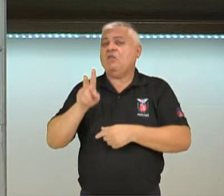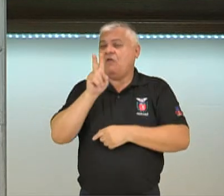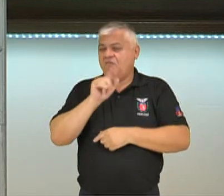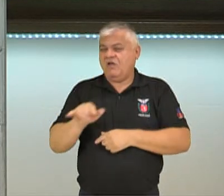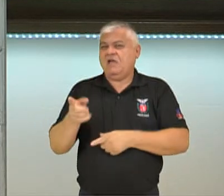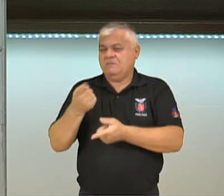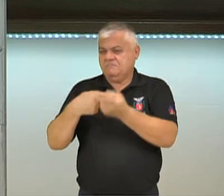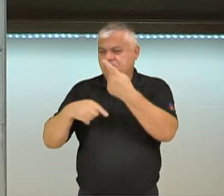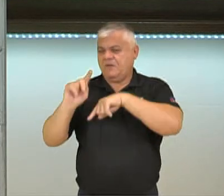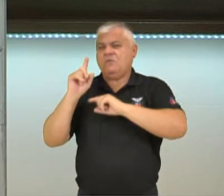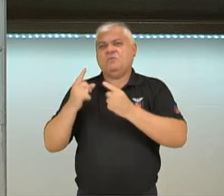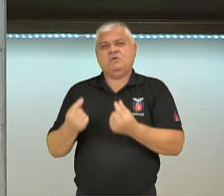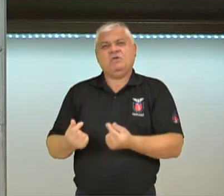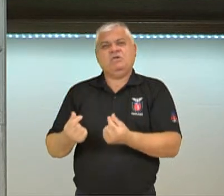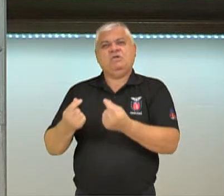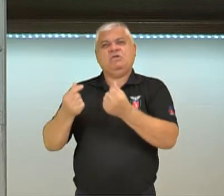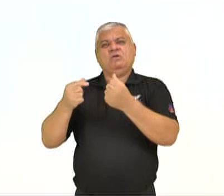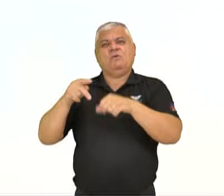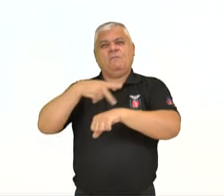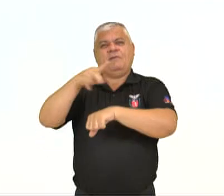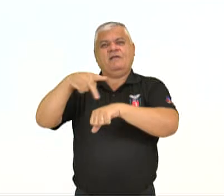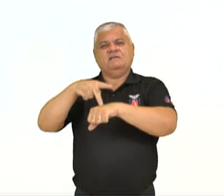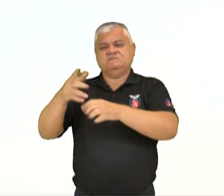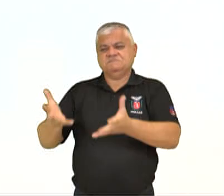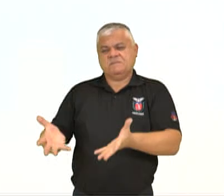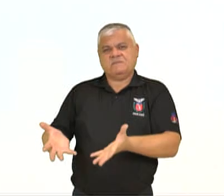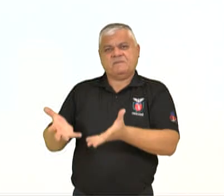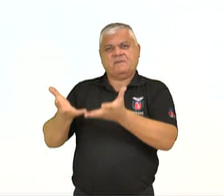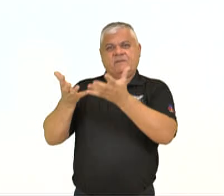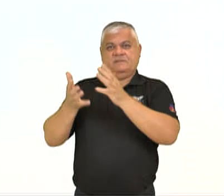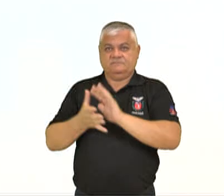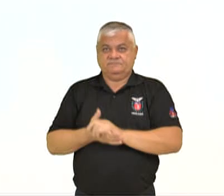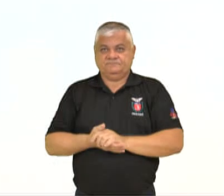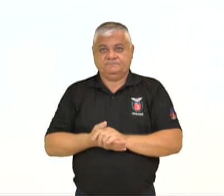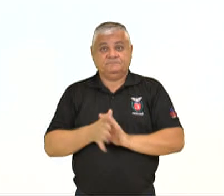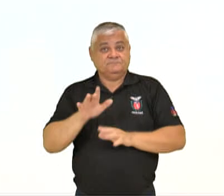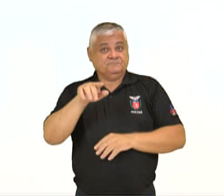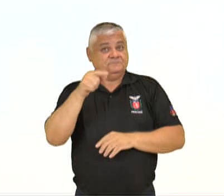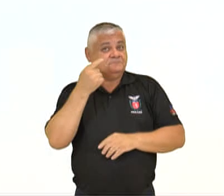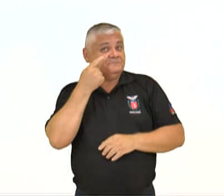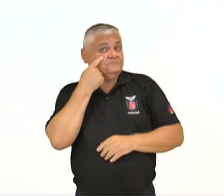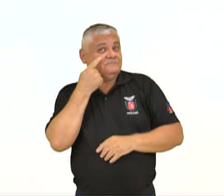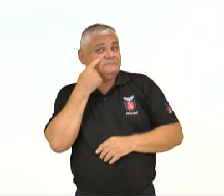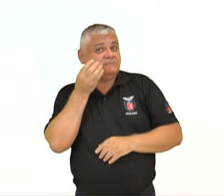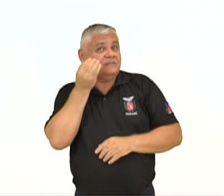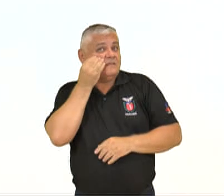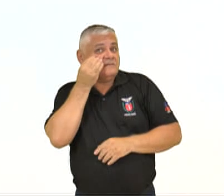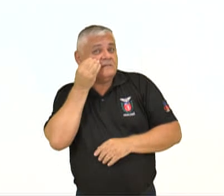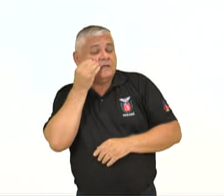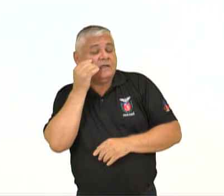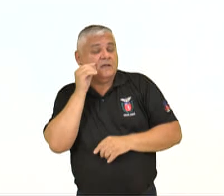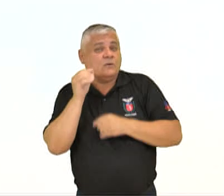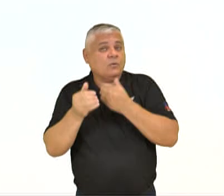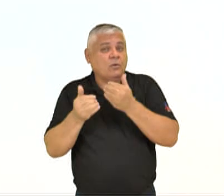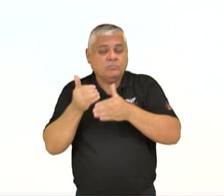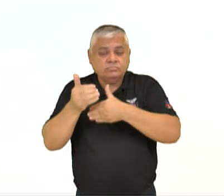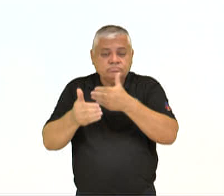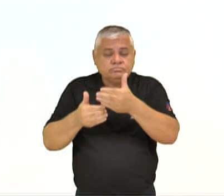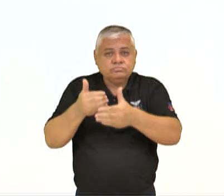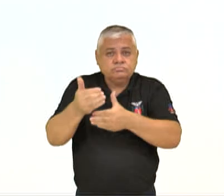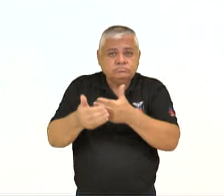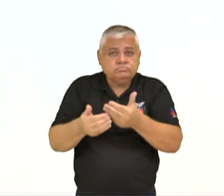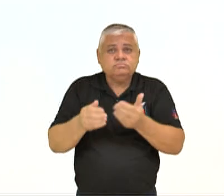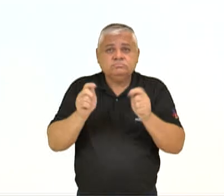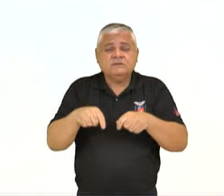as riquezas de uma nação. E a gente vai então tentar analisar os princípios do liberalismo econômico